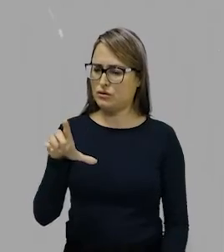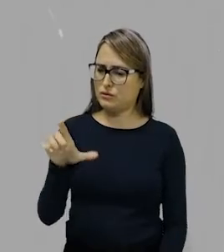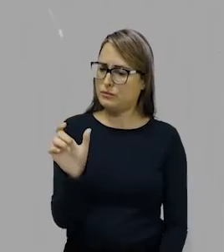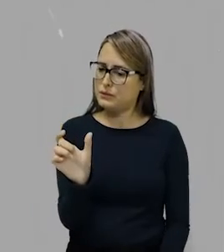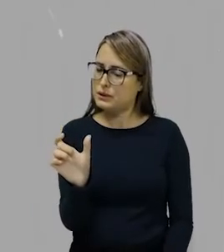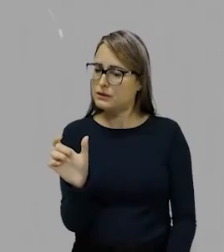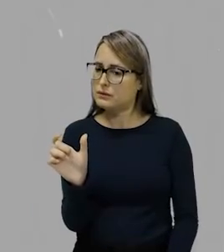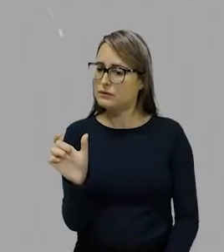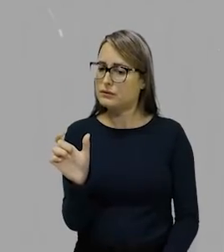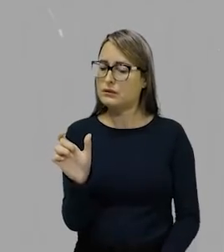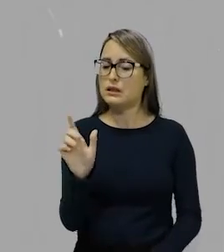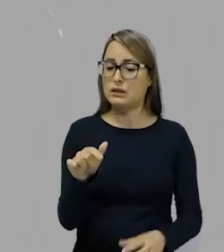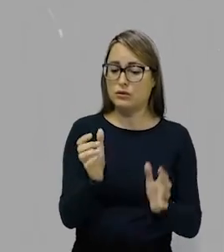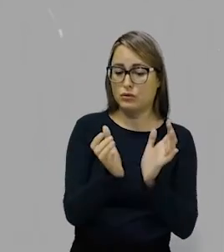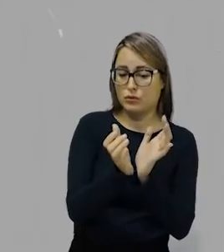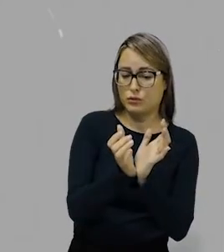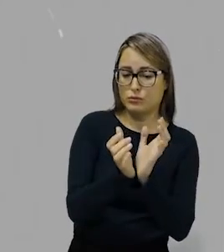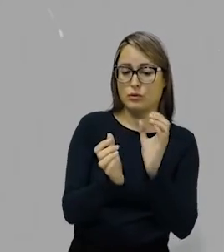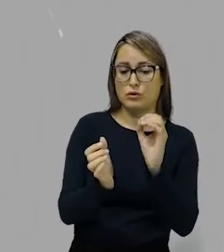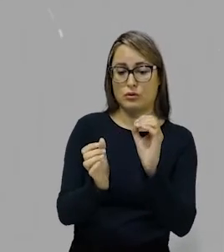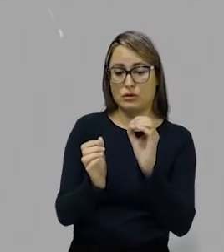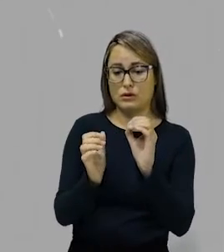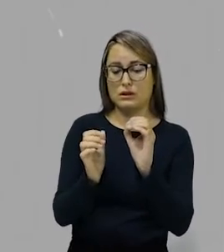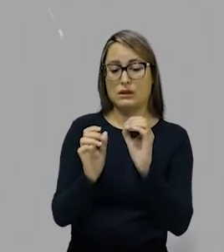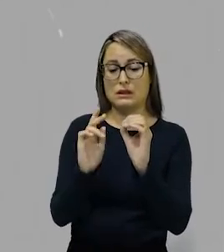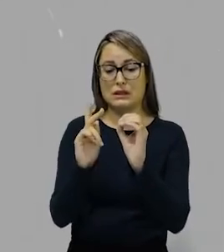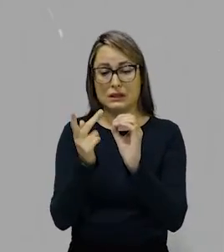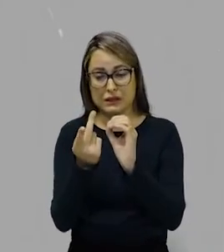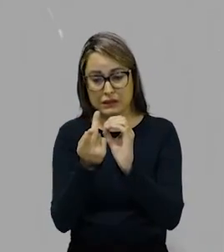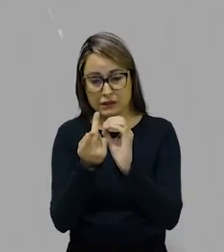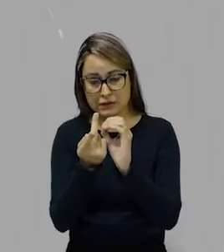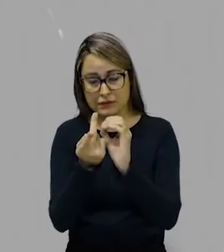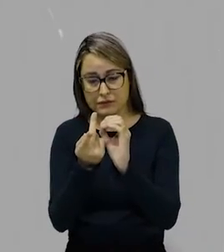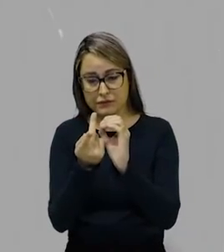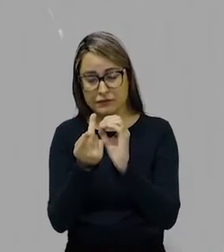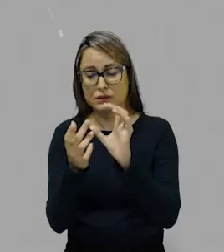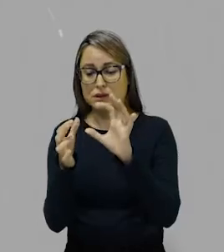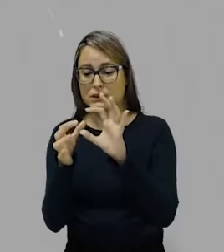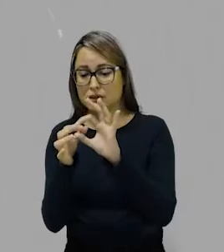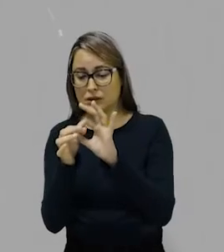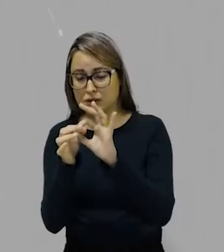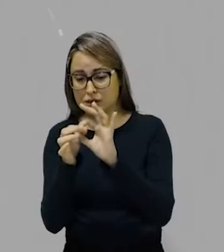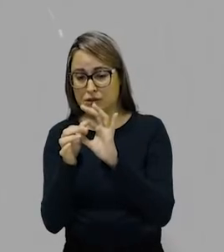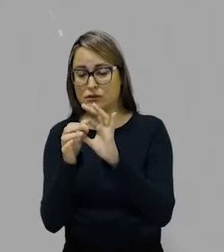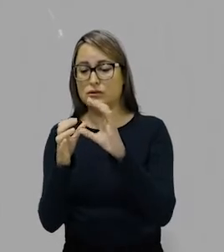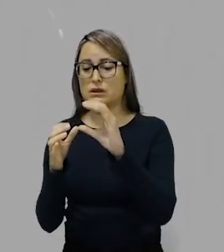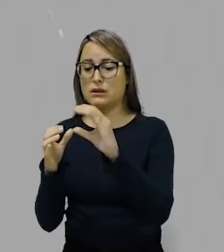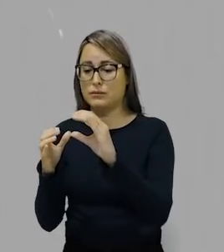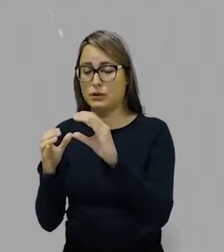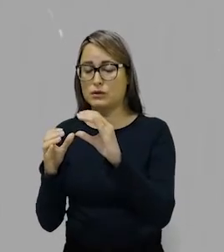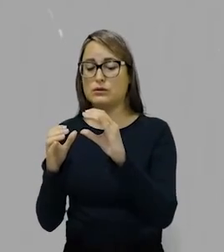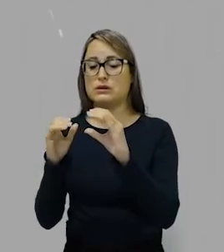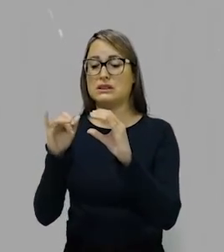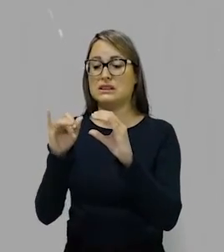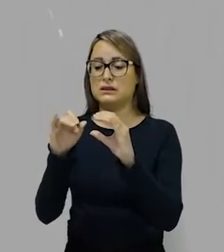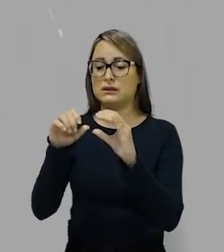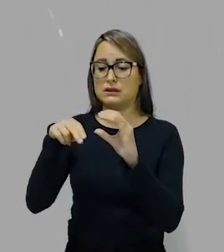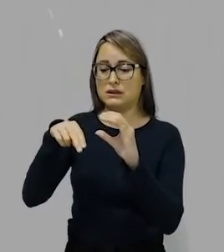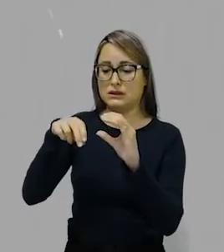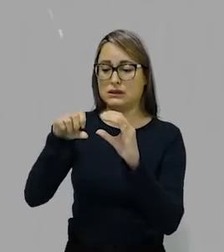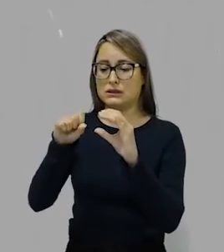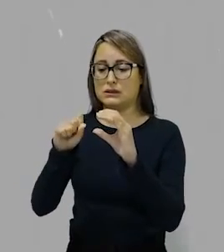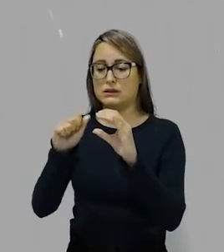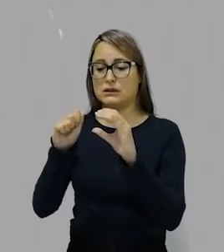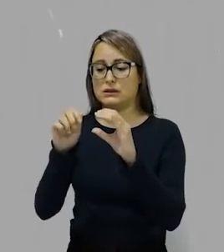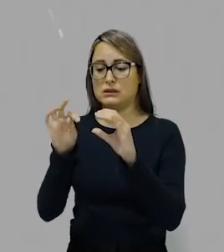é o grupo OH ligado a um carbono insaturado, um carbono que executa a ligação dupla. Então,